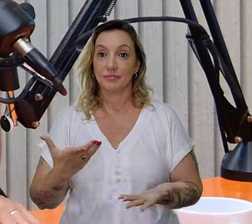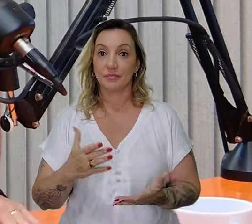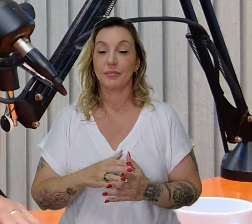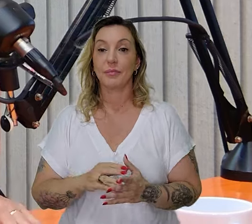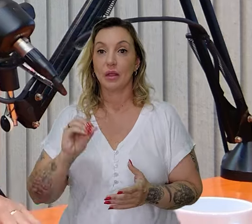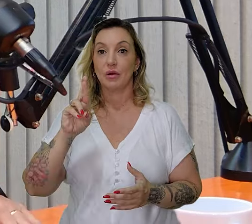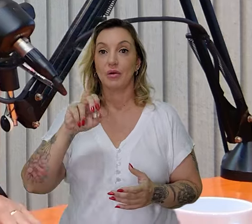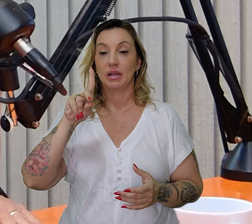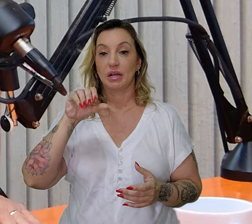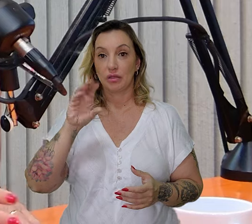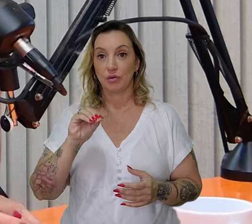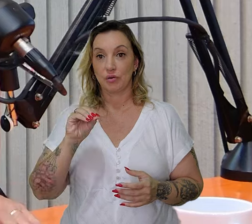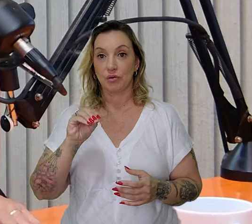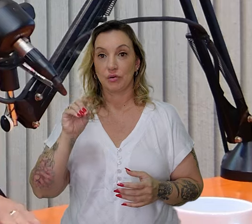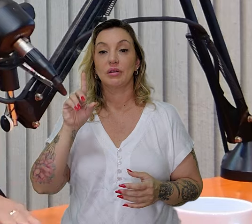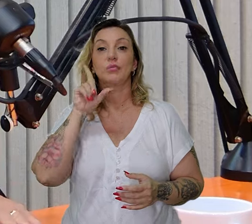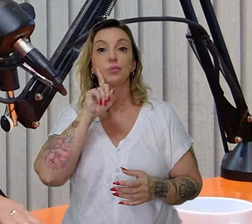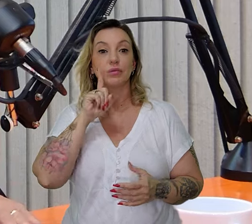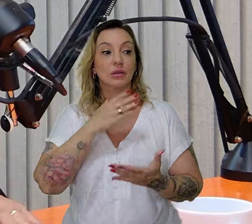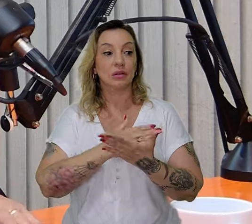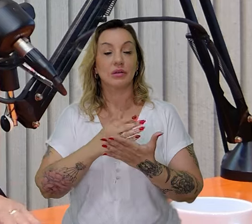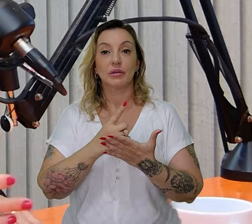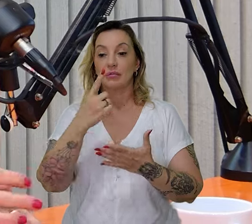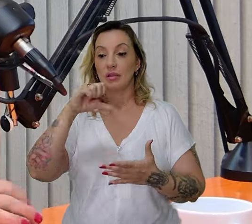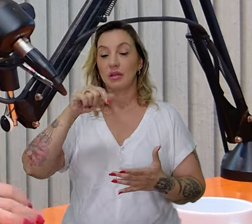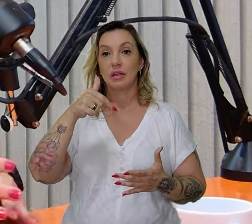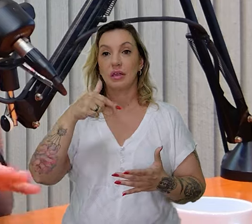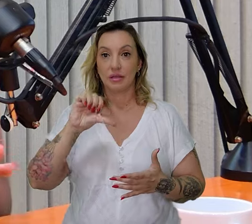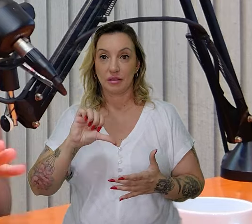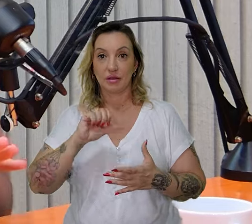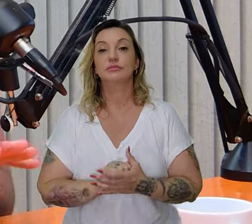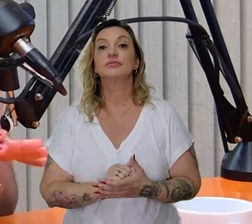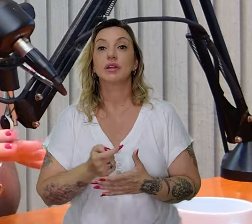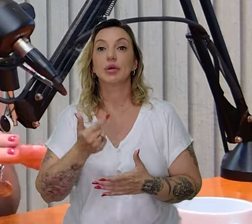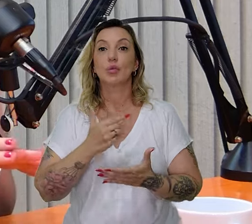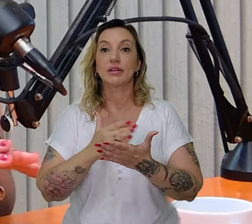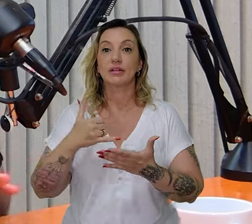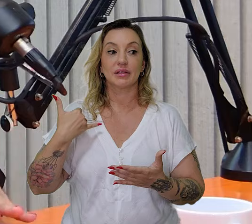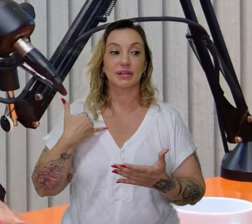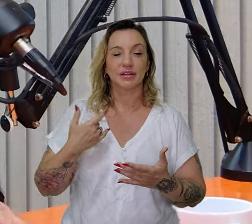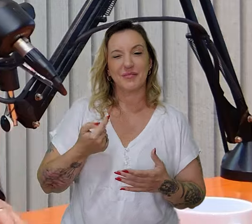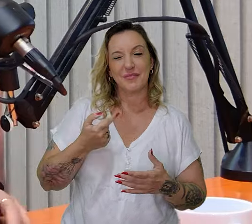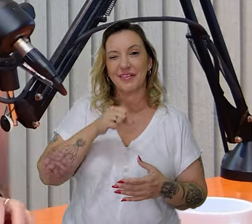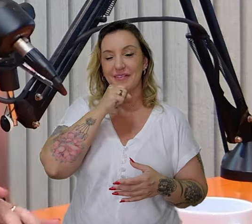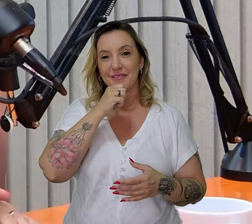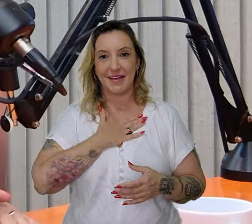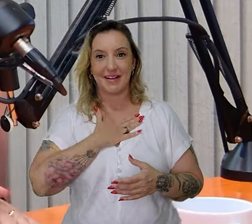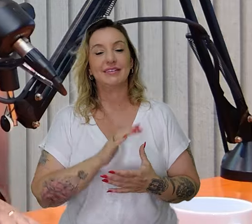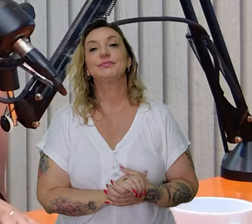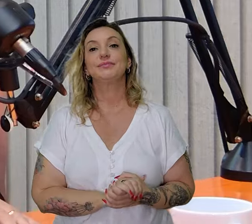fica em Orlando na Flórida nos Estados Unidos a fio nasceu em 79 T Estamos quase com a mesma idade sou um pouquinho mais